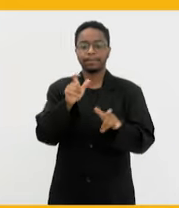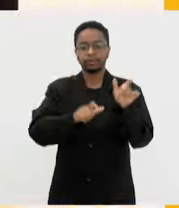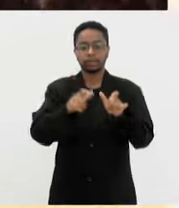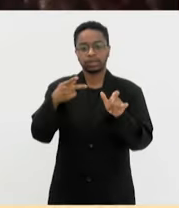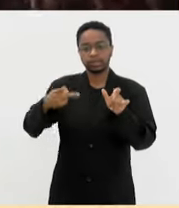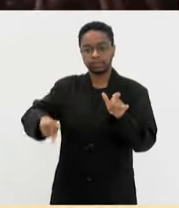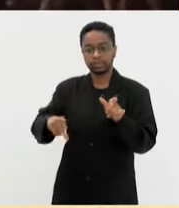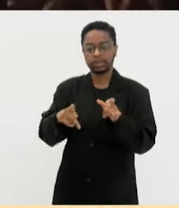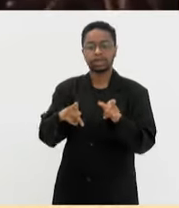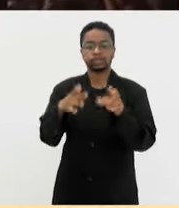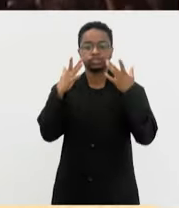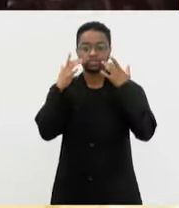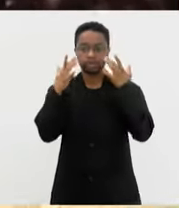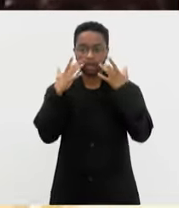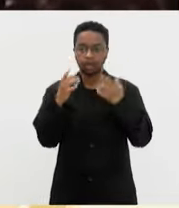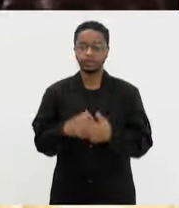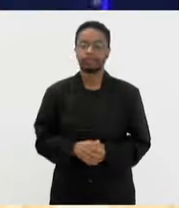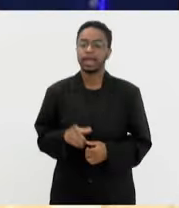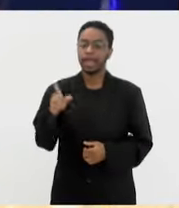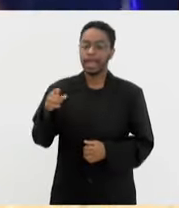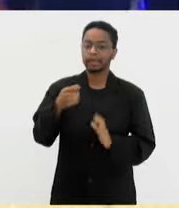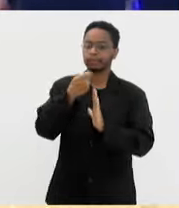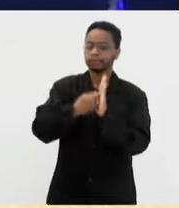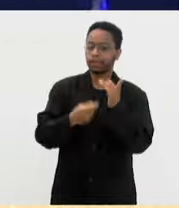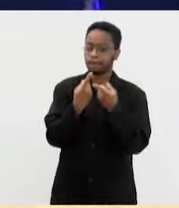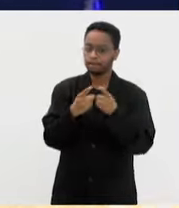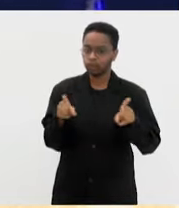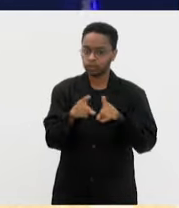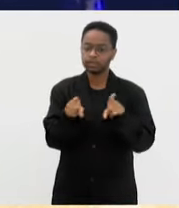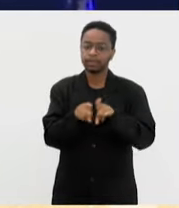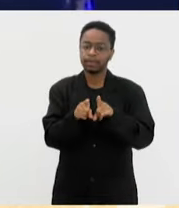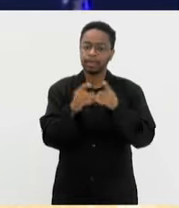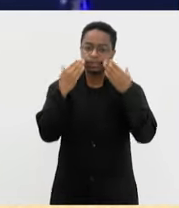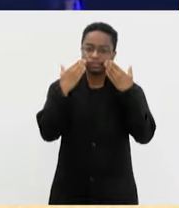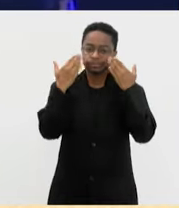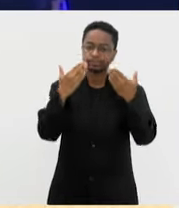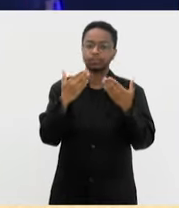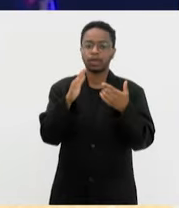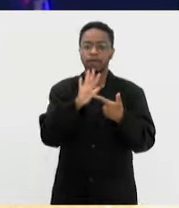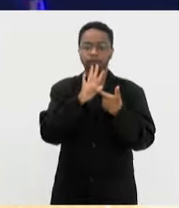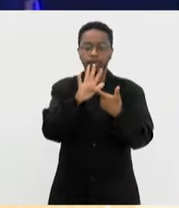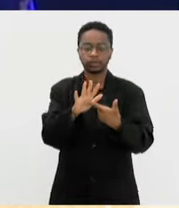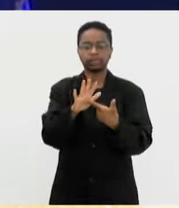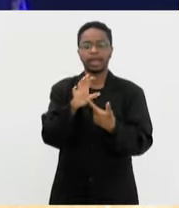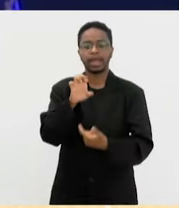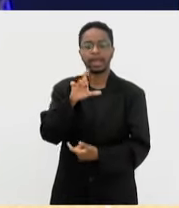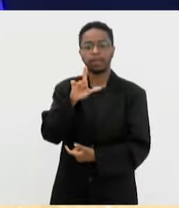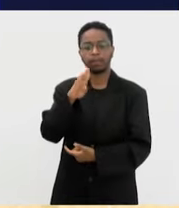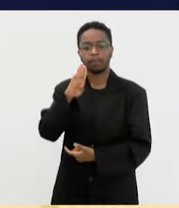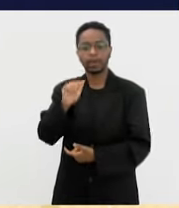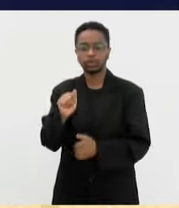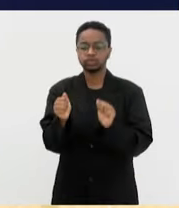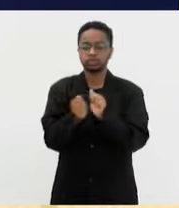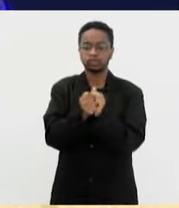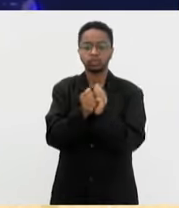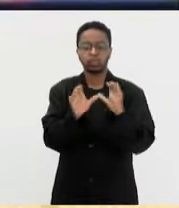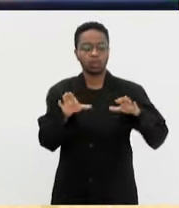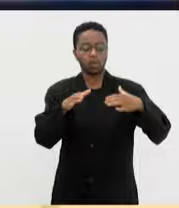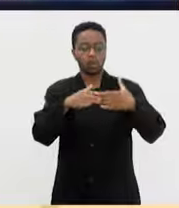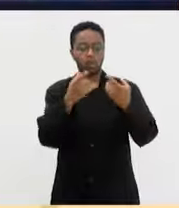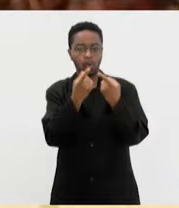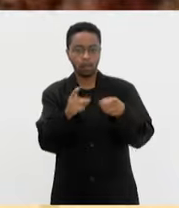A compositora e multi-instrumentista vai dar vida ao espetáculo Elba Ramalho e Orquestra,